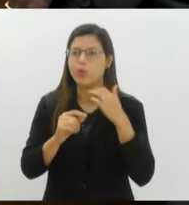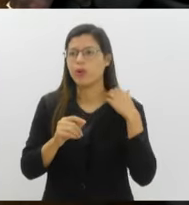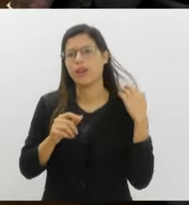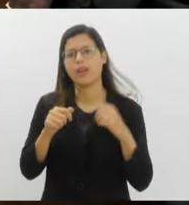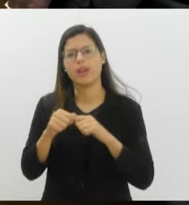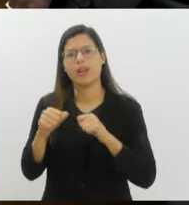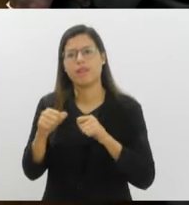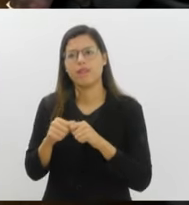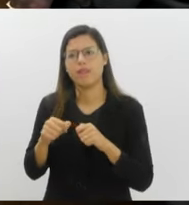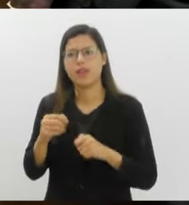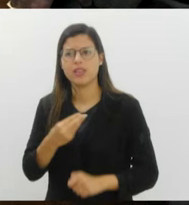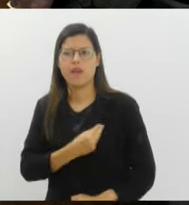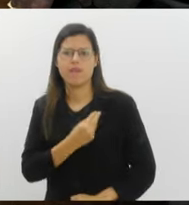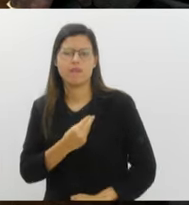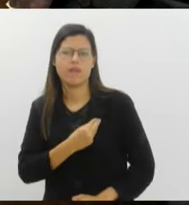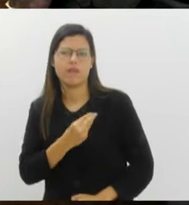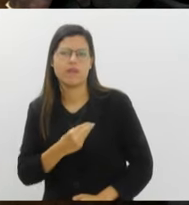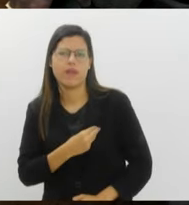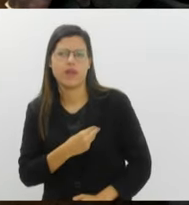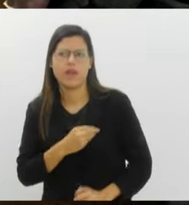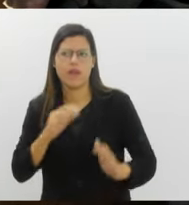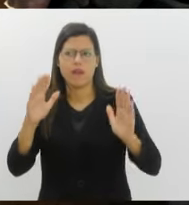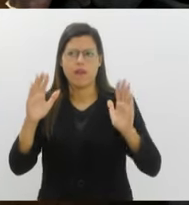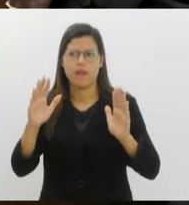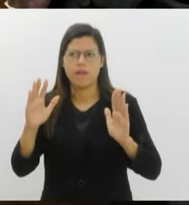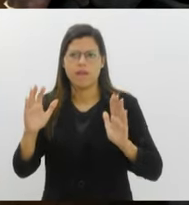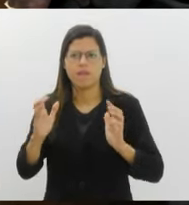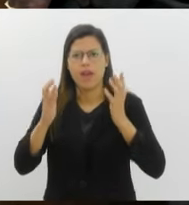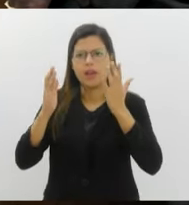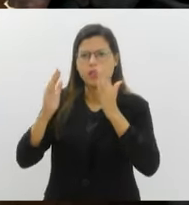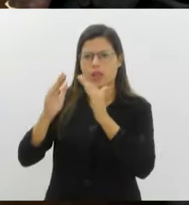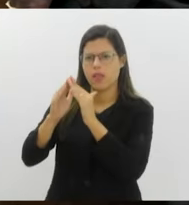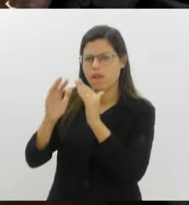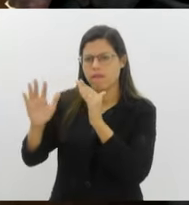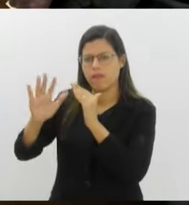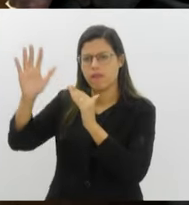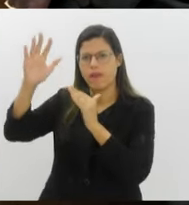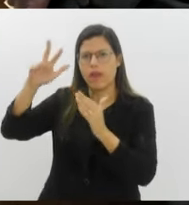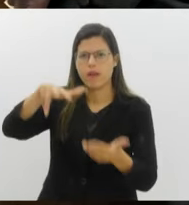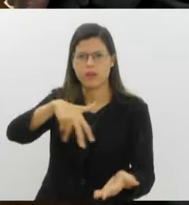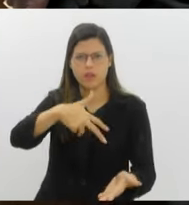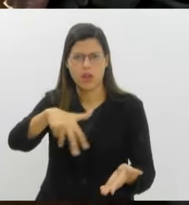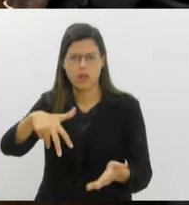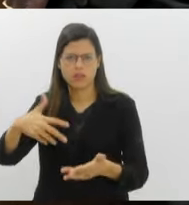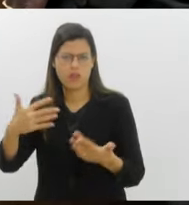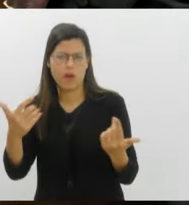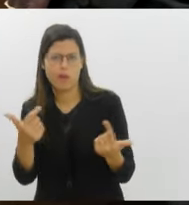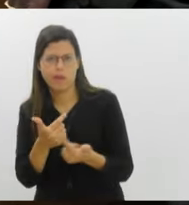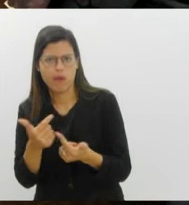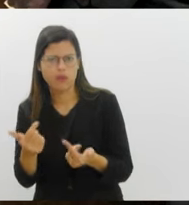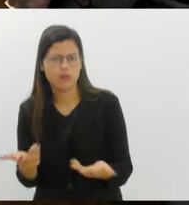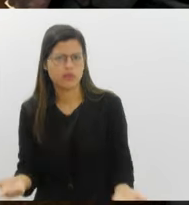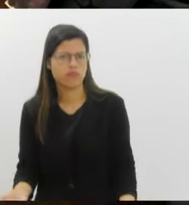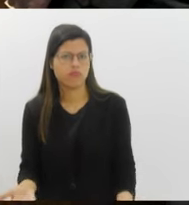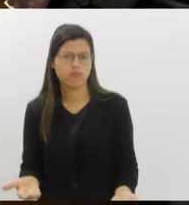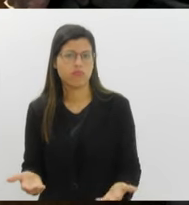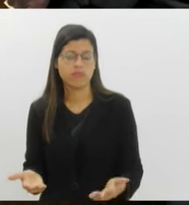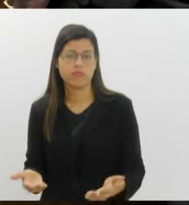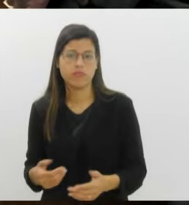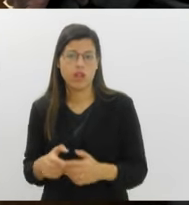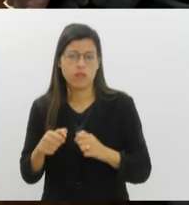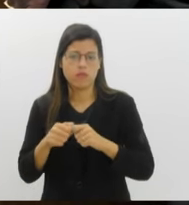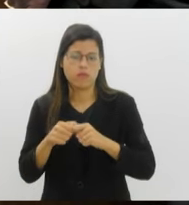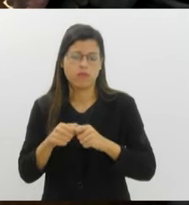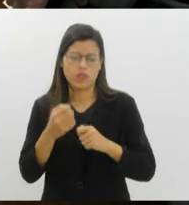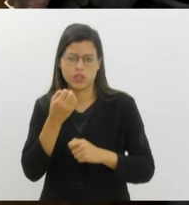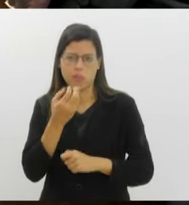muito bem, é viver a noitada nas favelas, dançando funk, rebolando, é o que ele faz muito bem. Mas Vossa